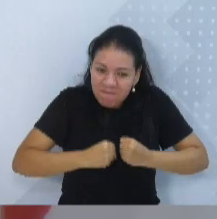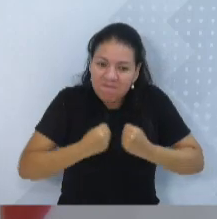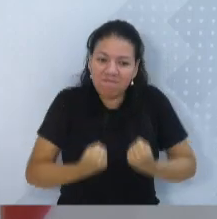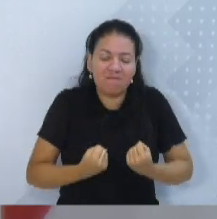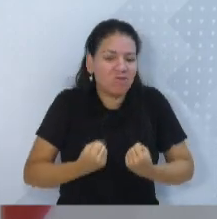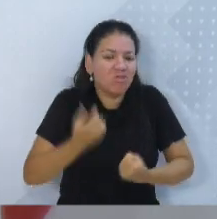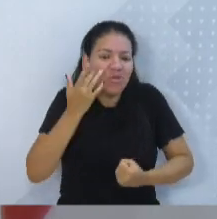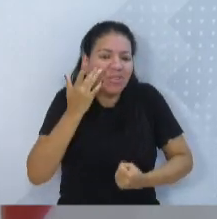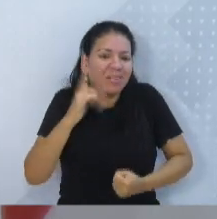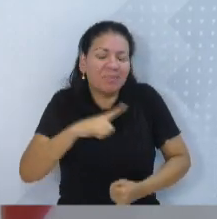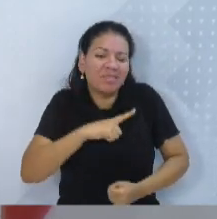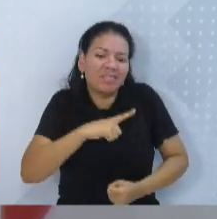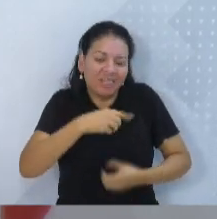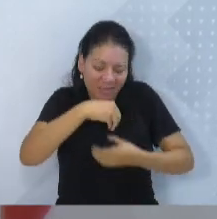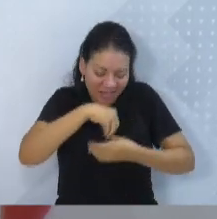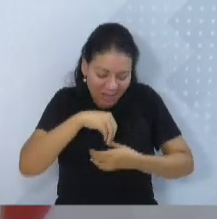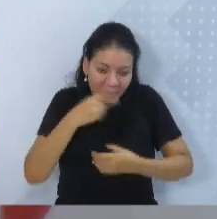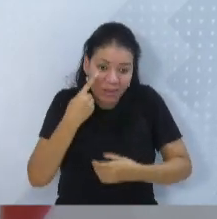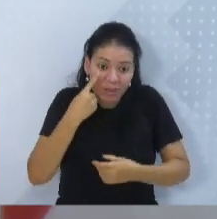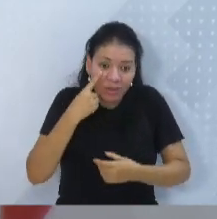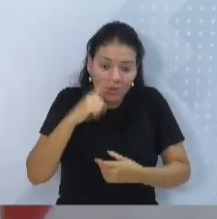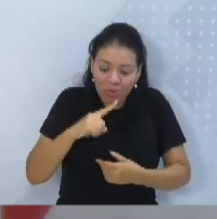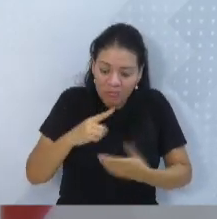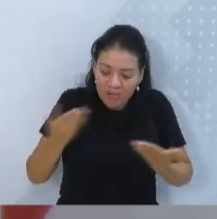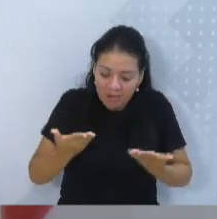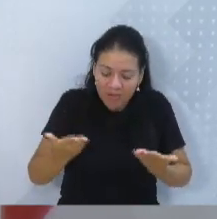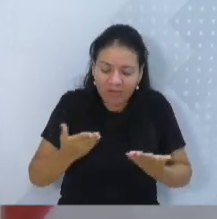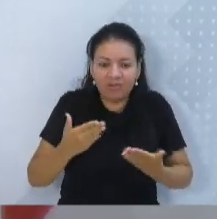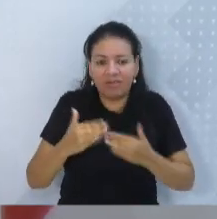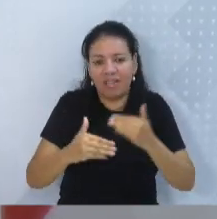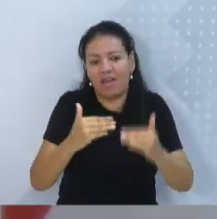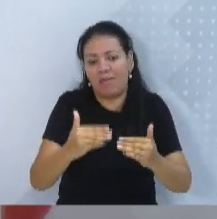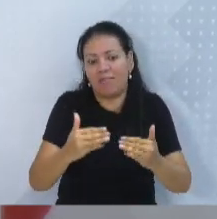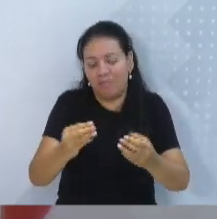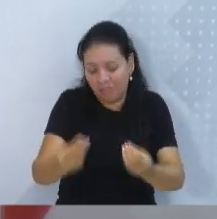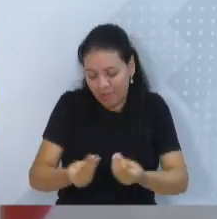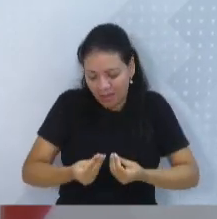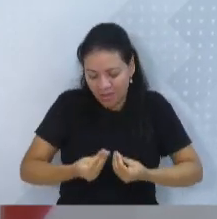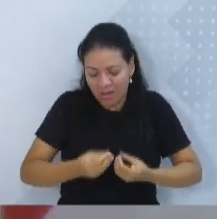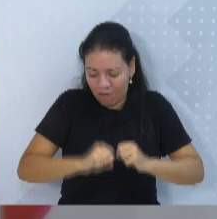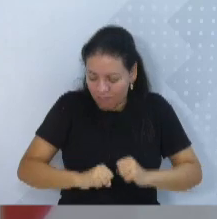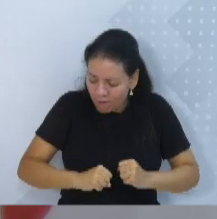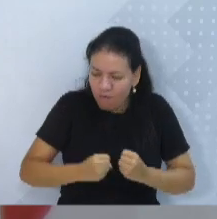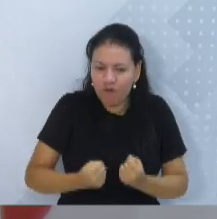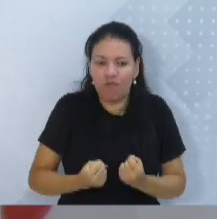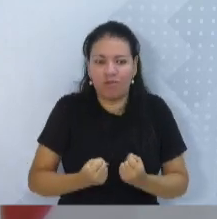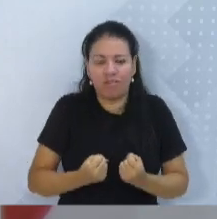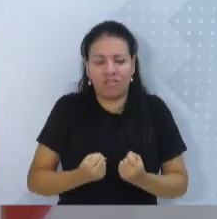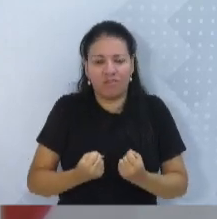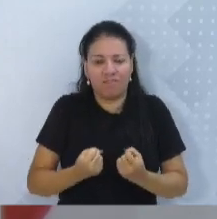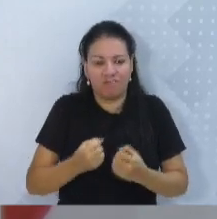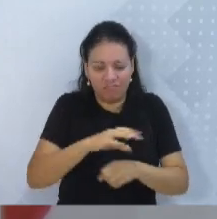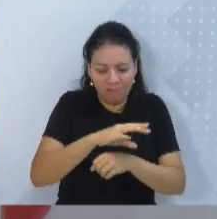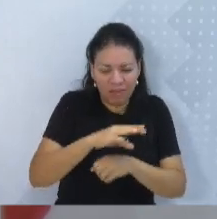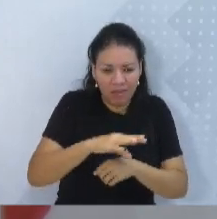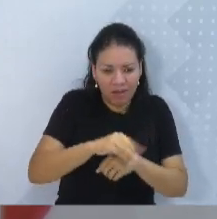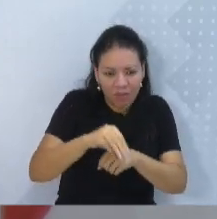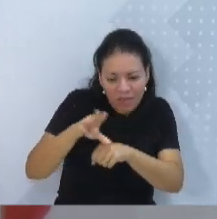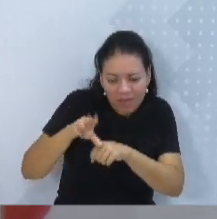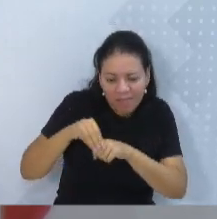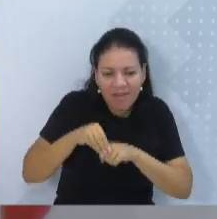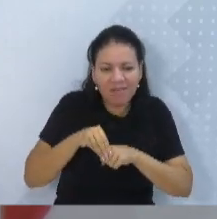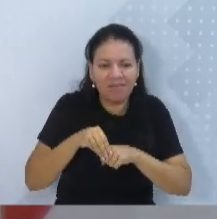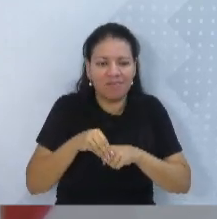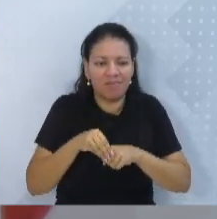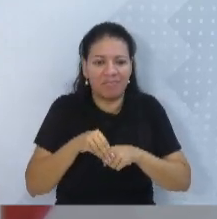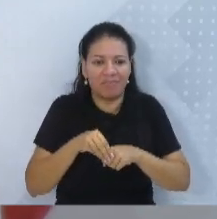sabia que eu tinha que eu descobri com o tempo para me dar força para me dar Conhecimento hoje eu entendo